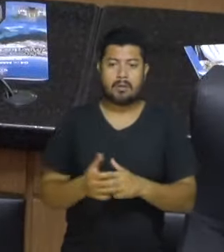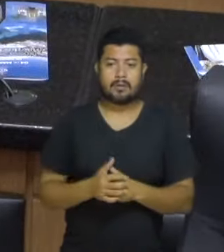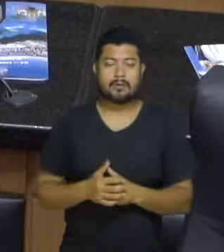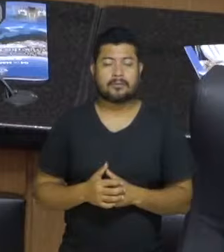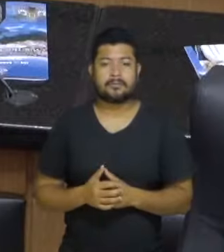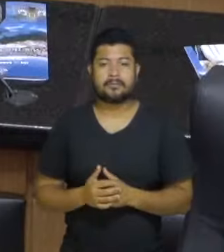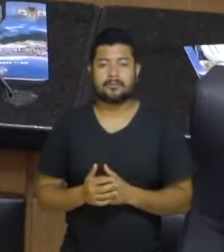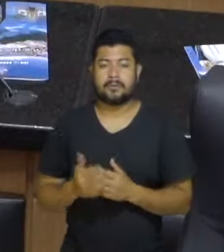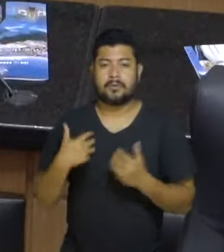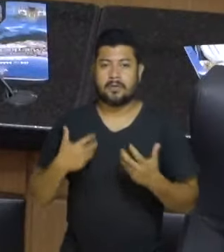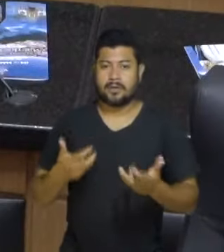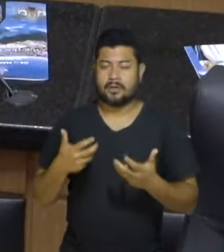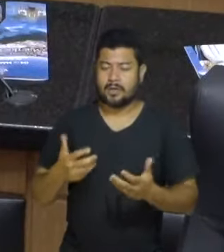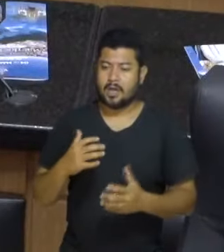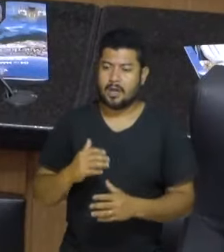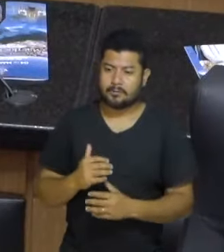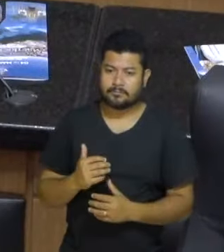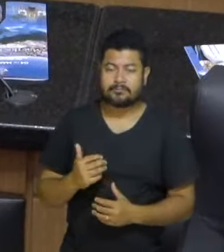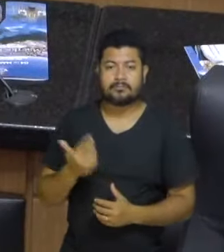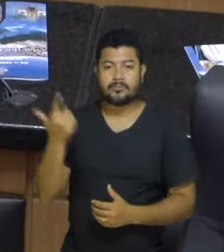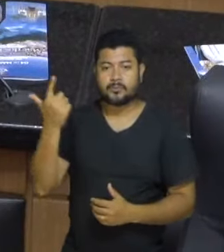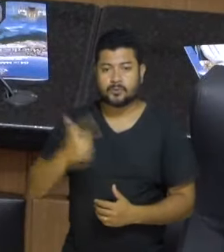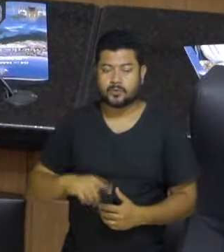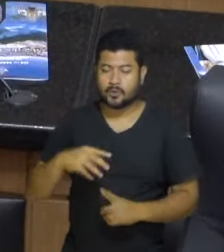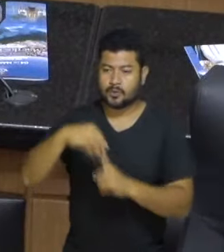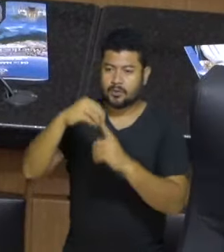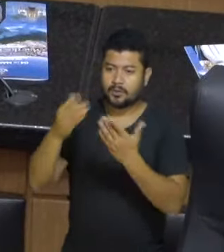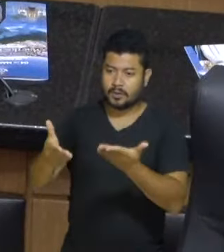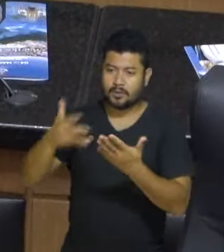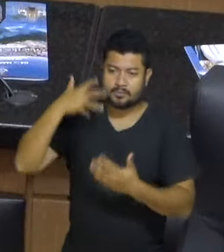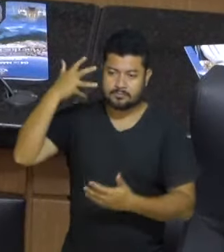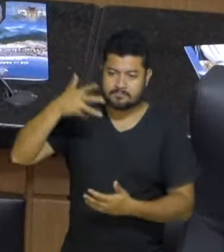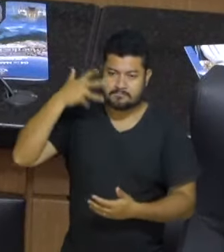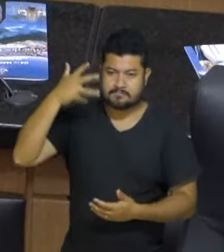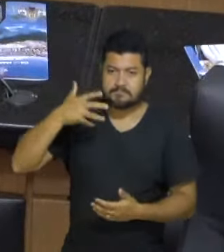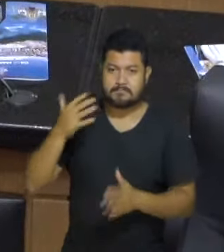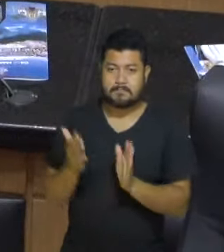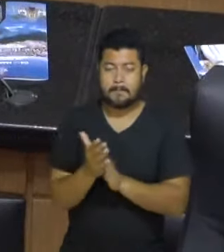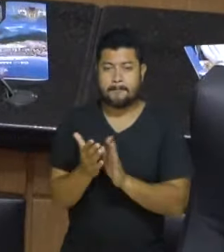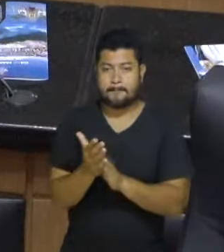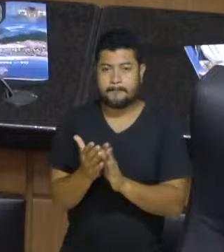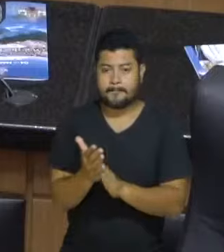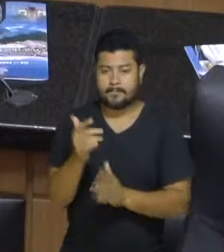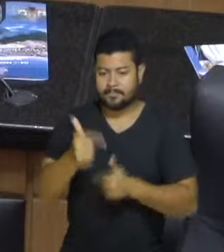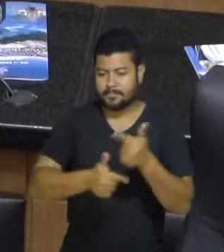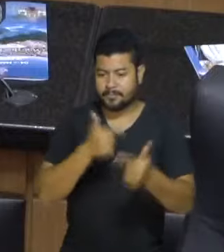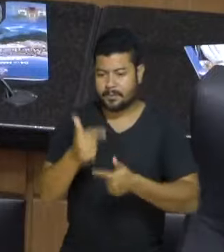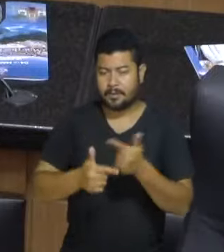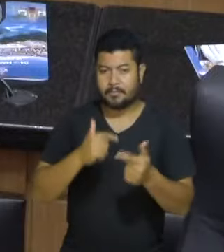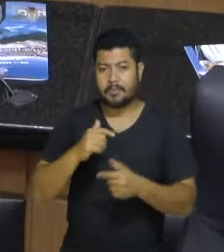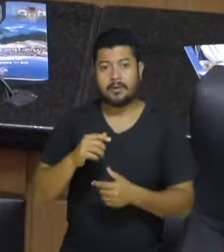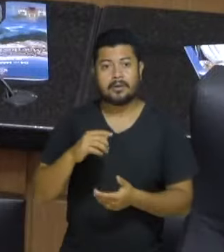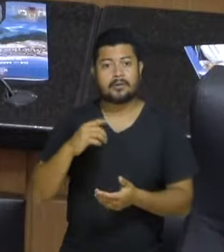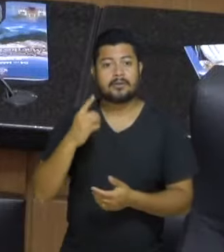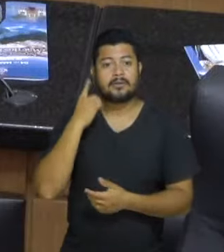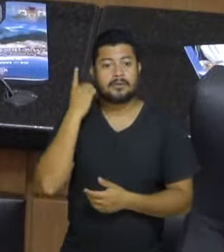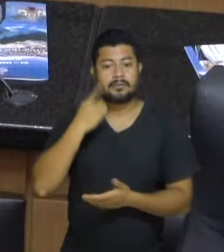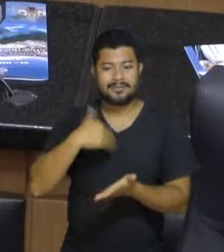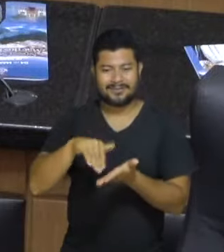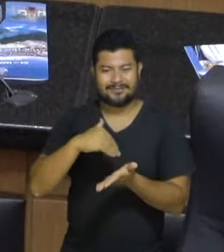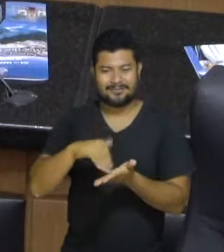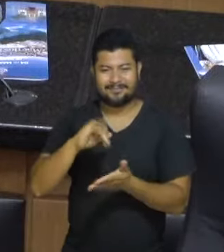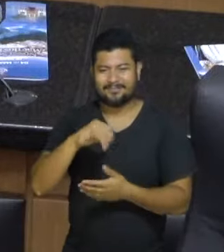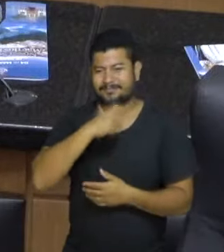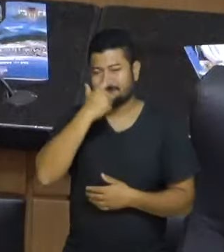quero reforçar a sua fala, parabenizar o trabalho do secretário Gere junto do governo, esse alinhamento de proximidade